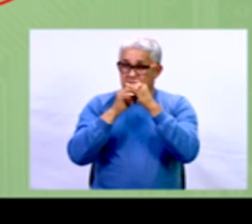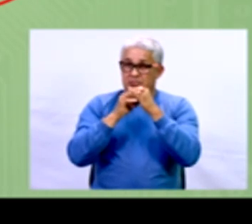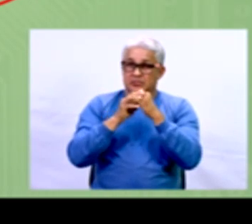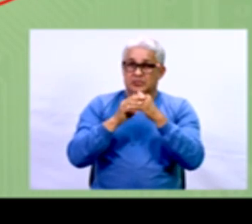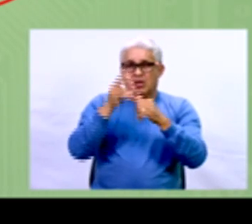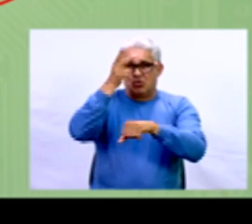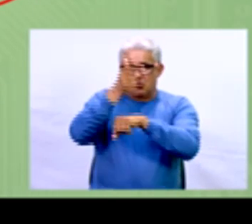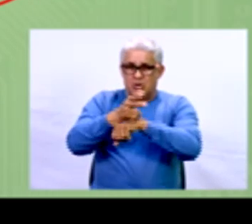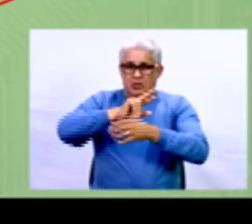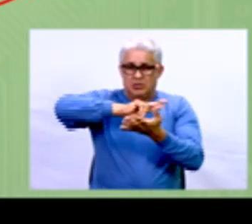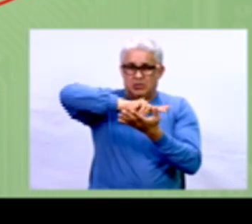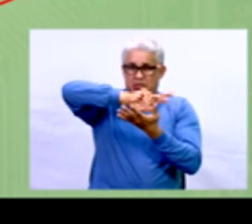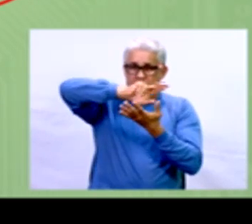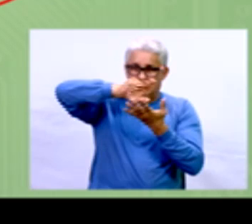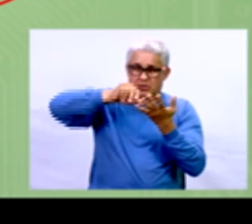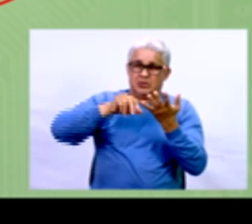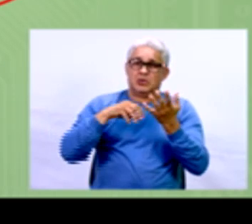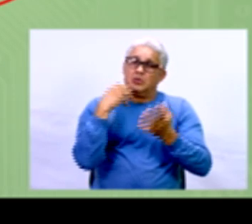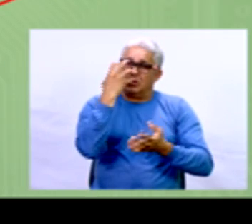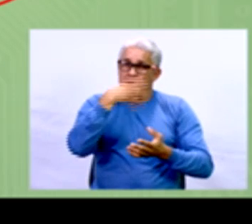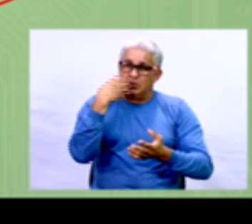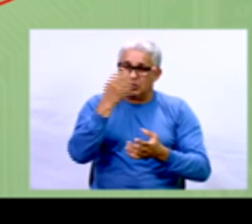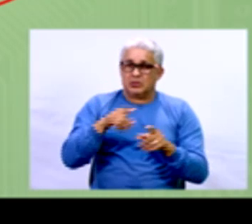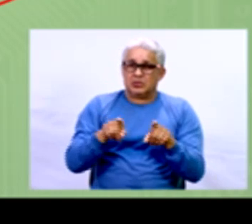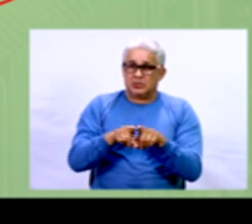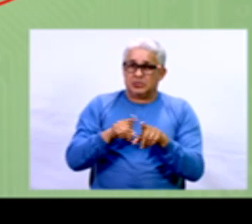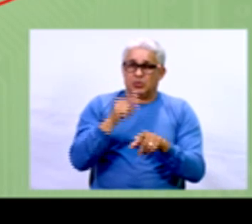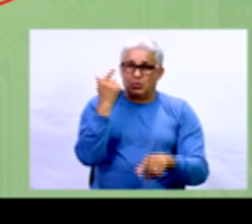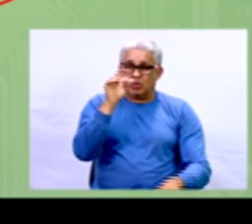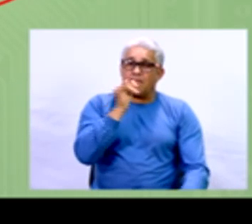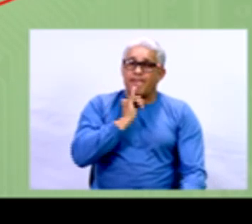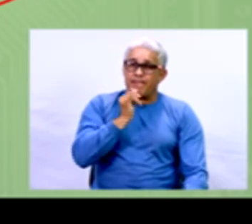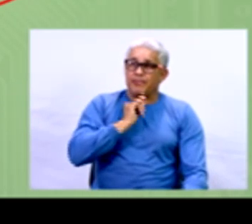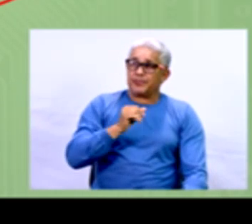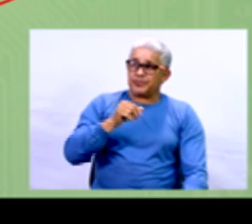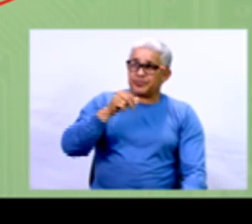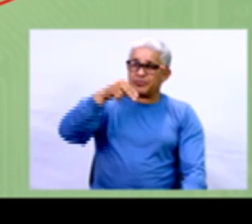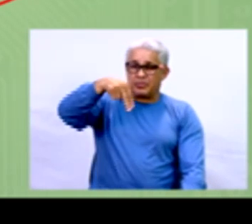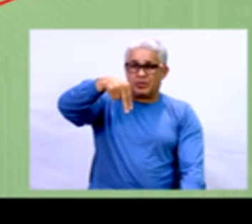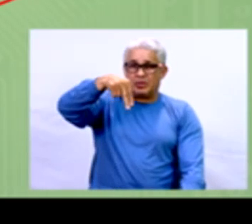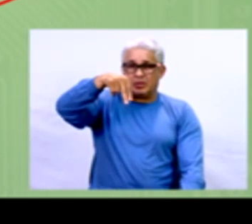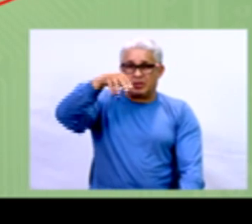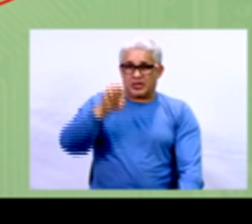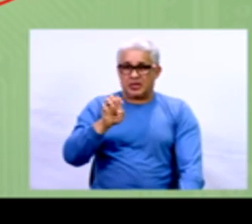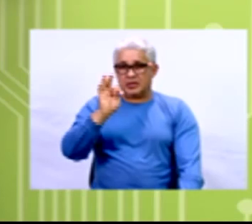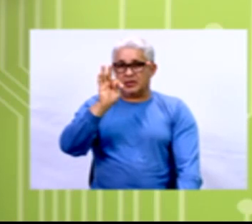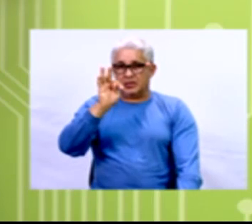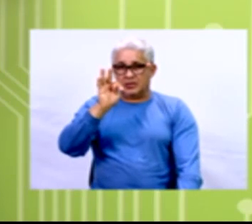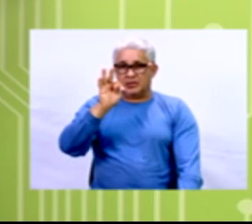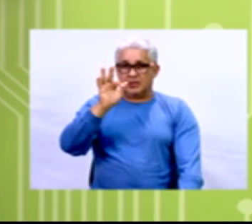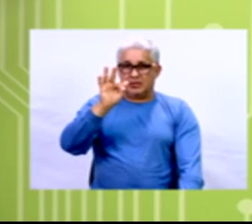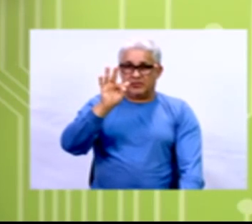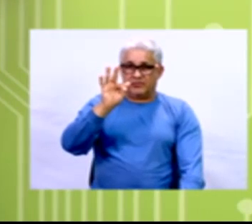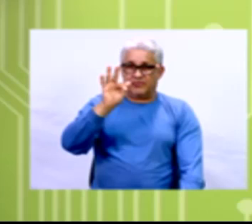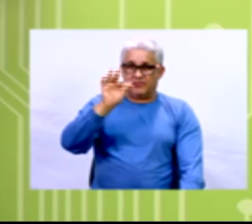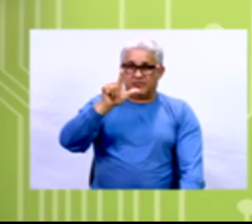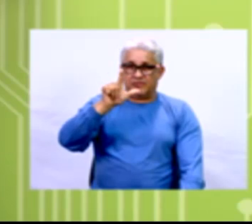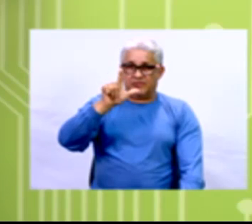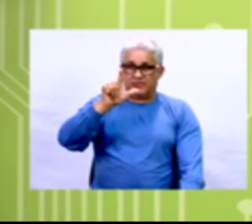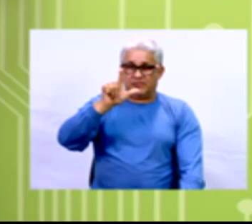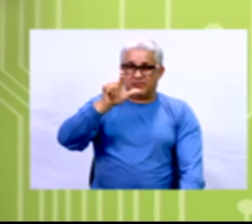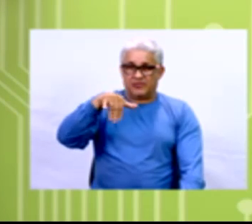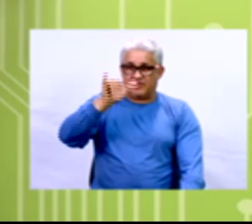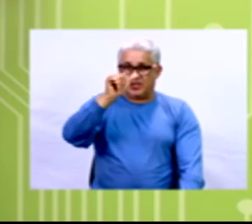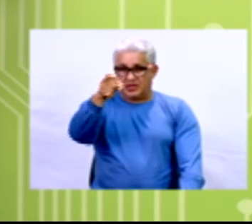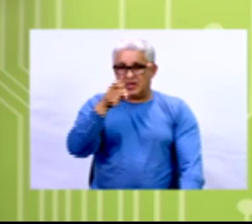e etc., clipes de música, né? Mas também um outro exemplo é o Netflix, que é um site onde você tem vários filmes que